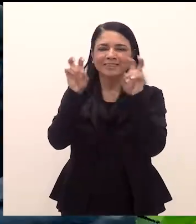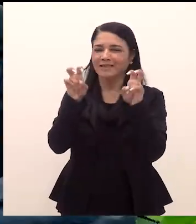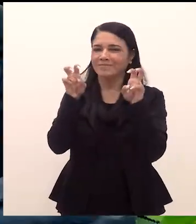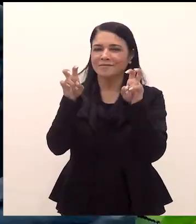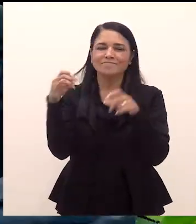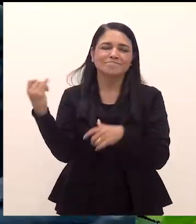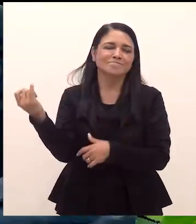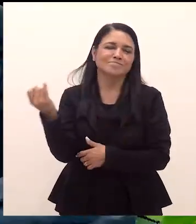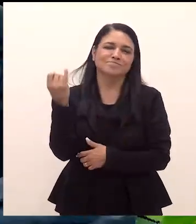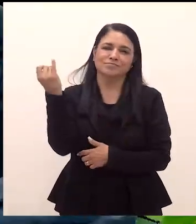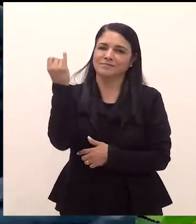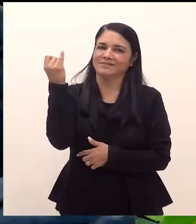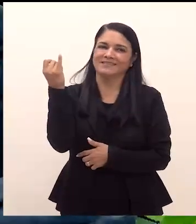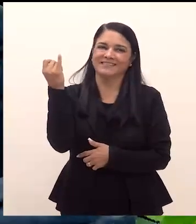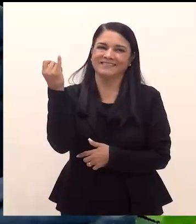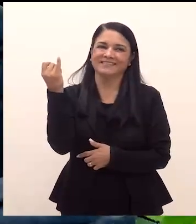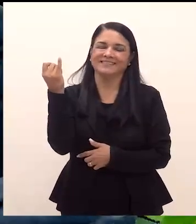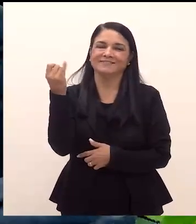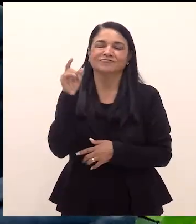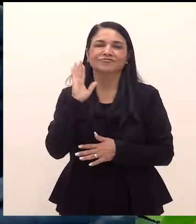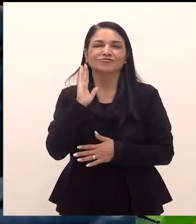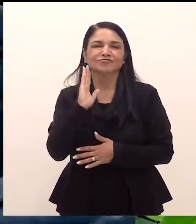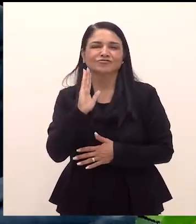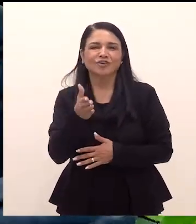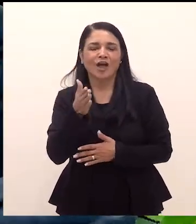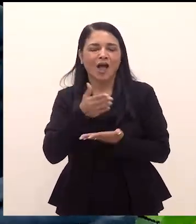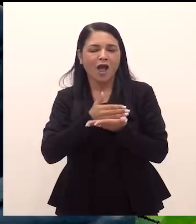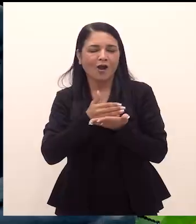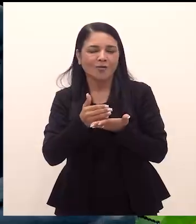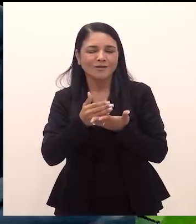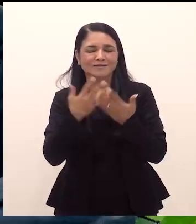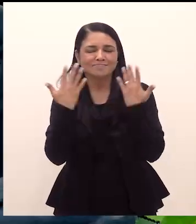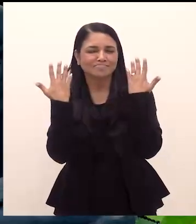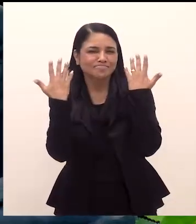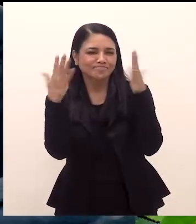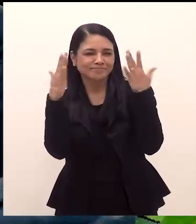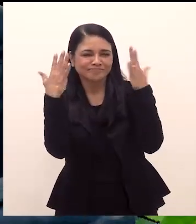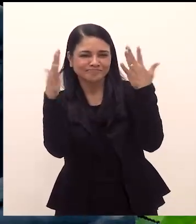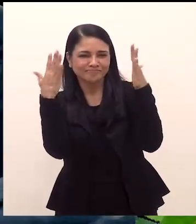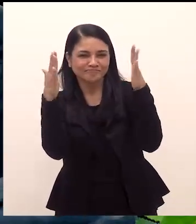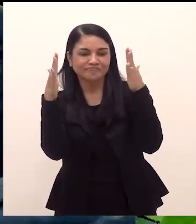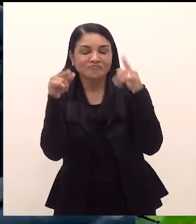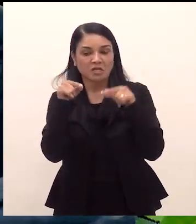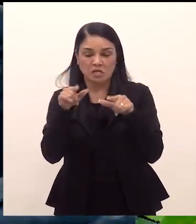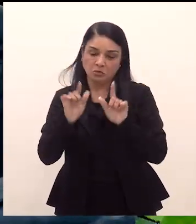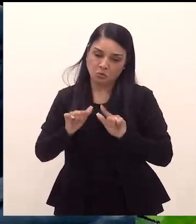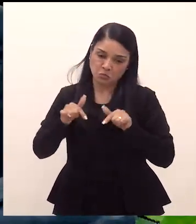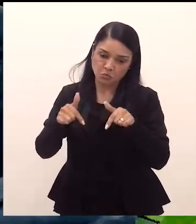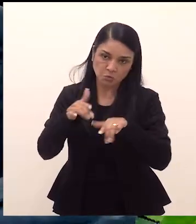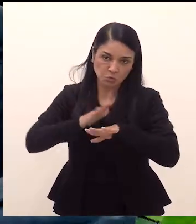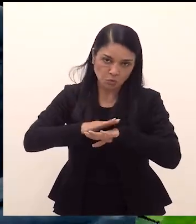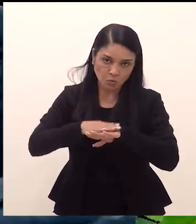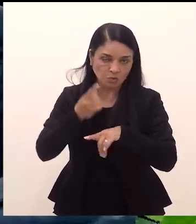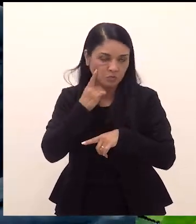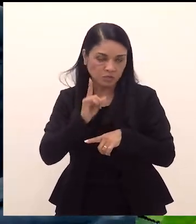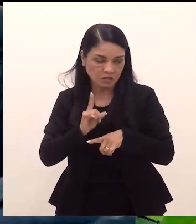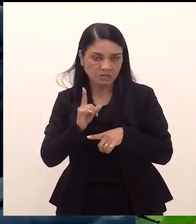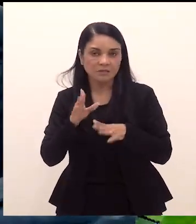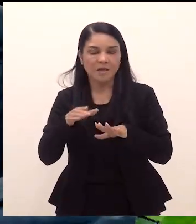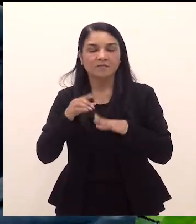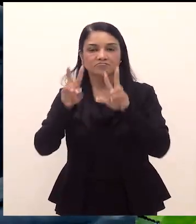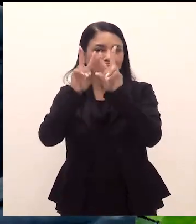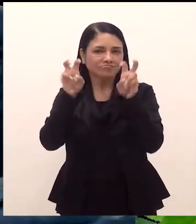gente de um assunto extremamente importante, Marcelo. Eu acho que você já começa te dando parabéns. Não sei se a iniciativa é